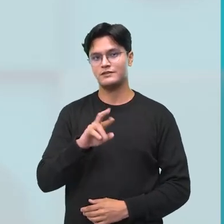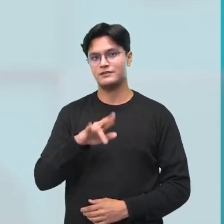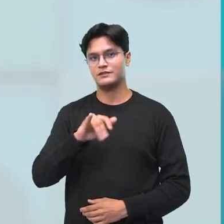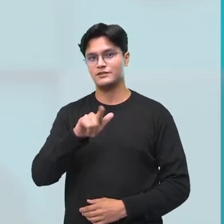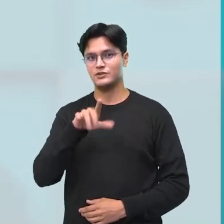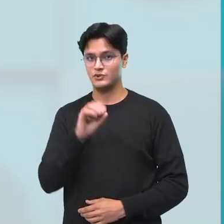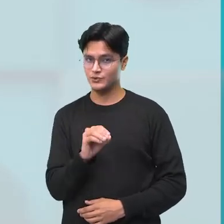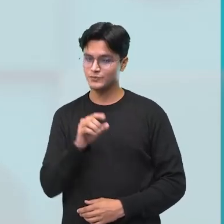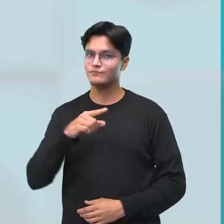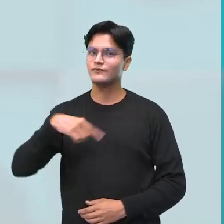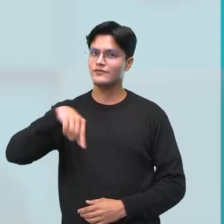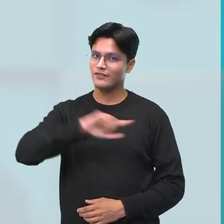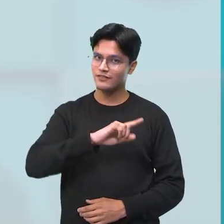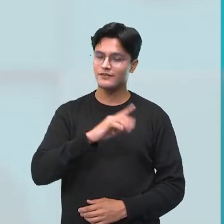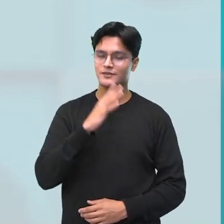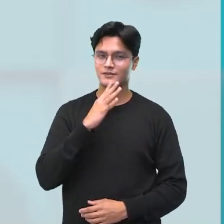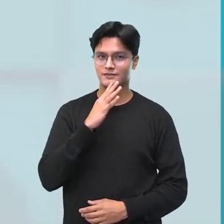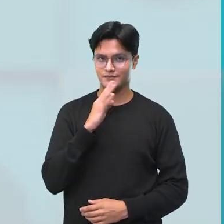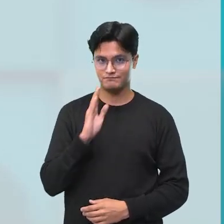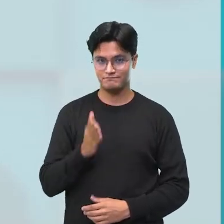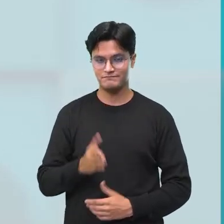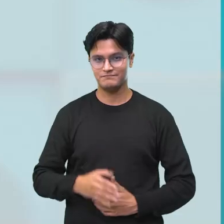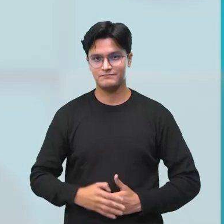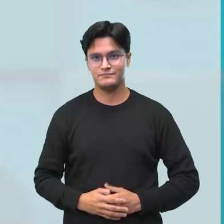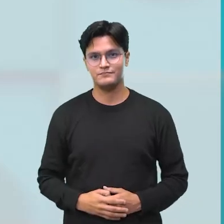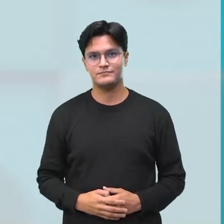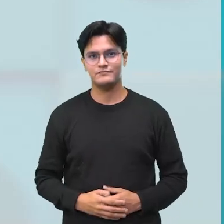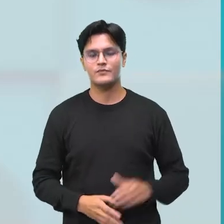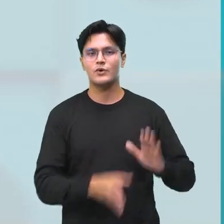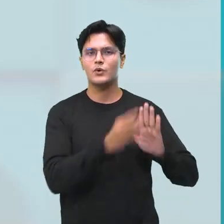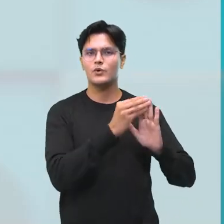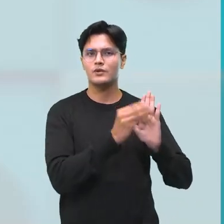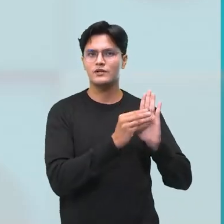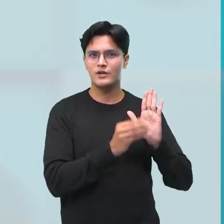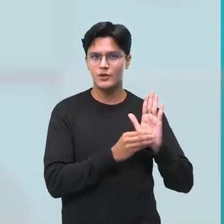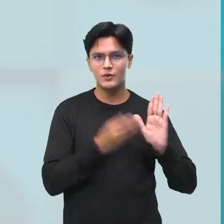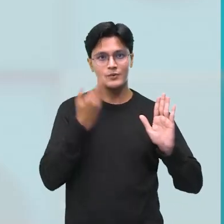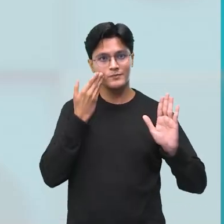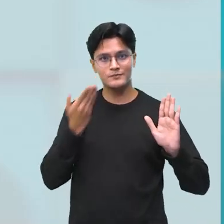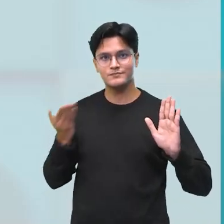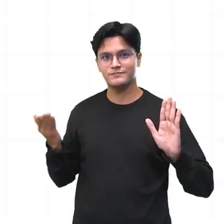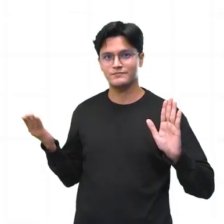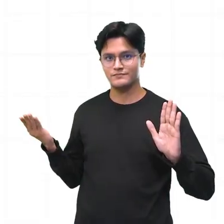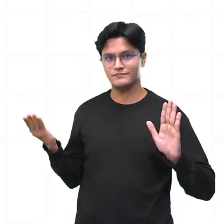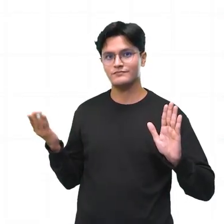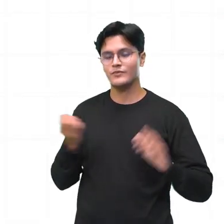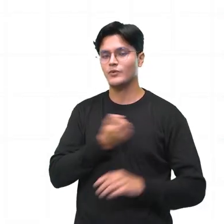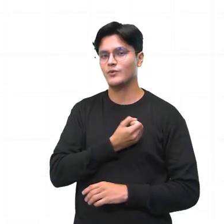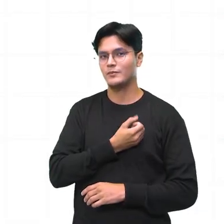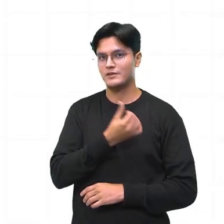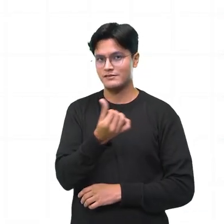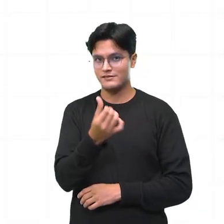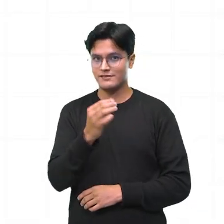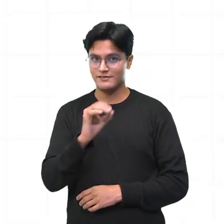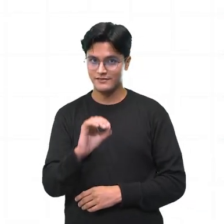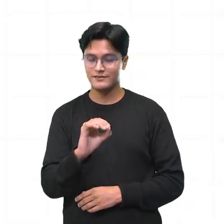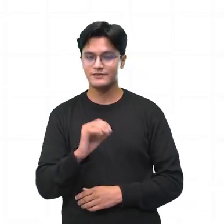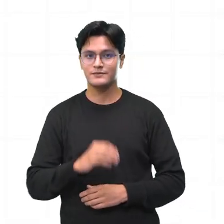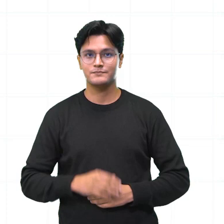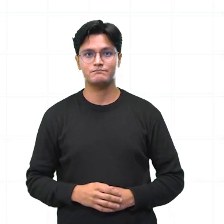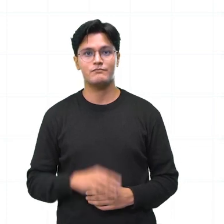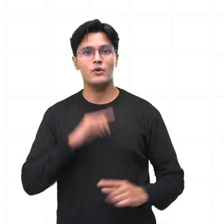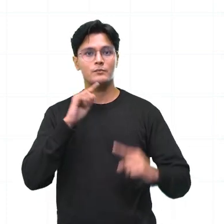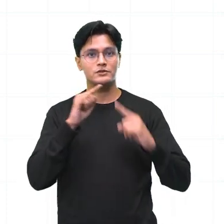como vocês já me conhecem. Vamos ver o que teremos na nossa aula de número 60, isso mesmo, ó. Objeto